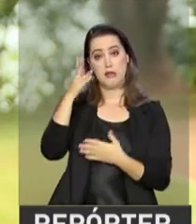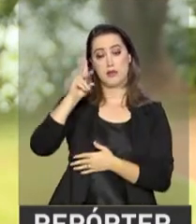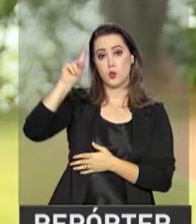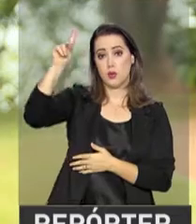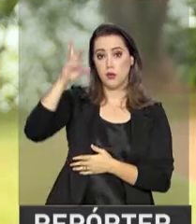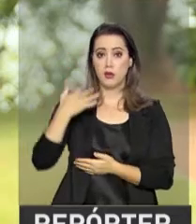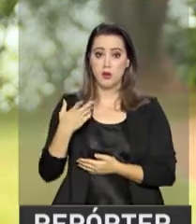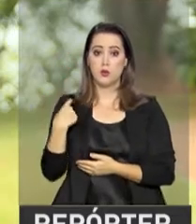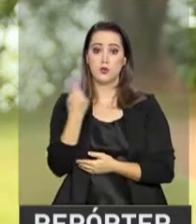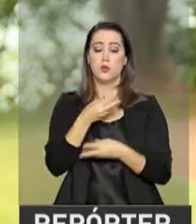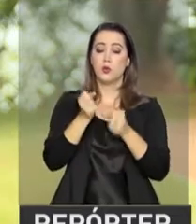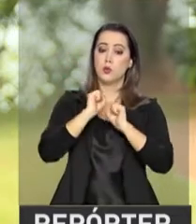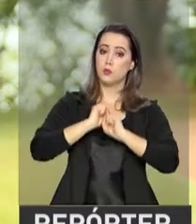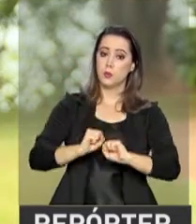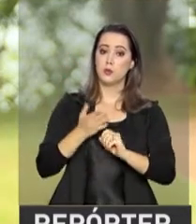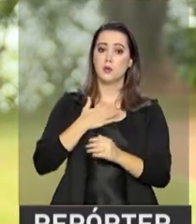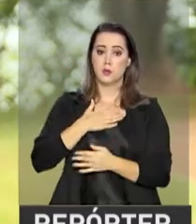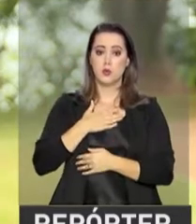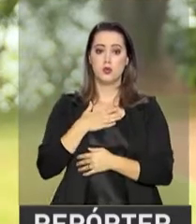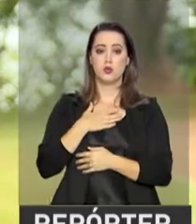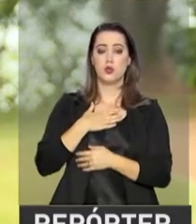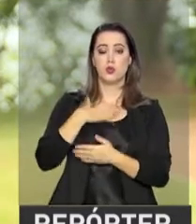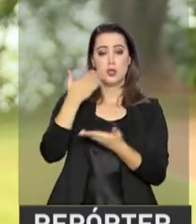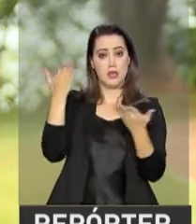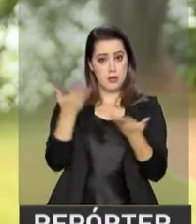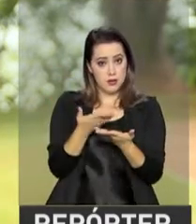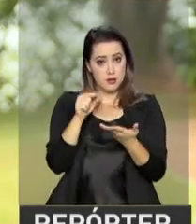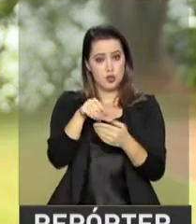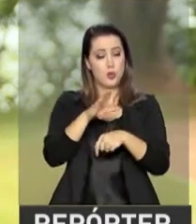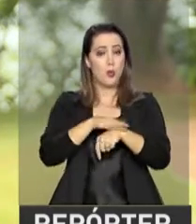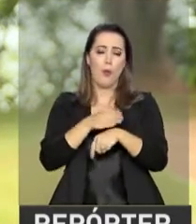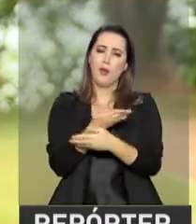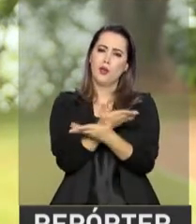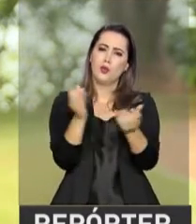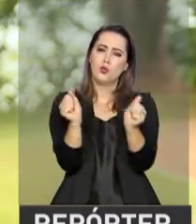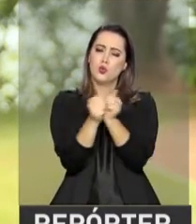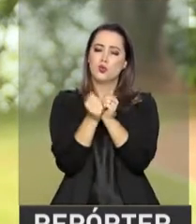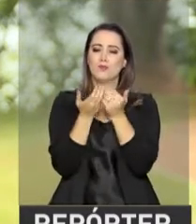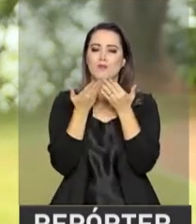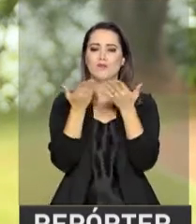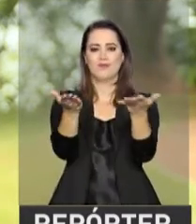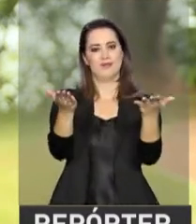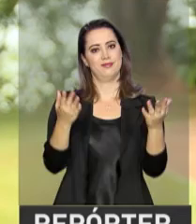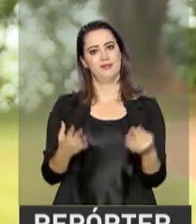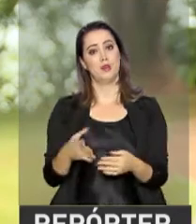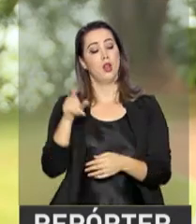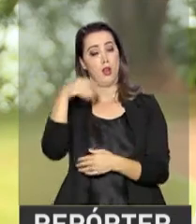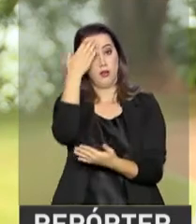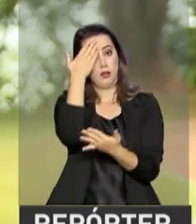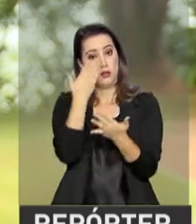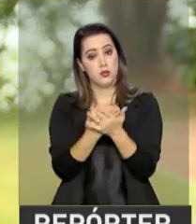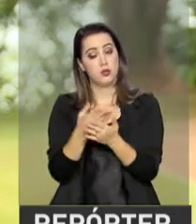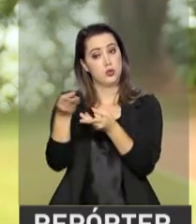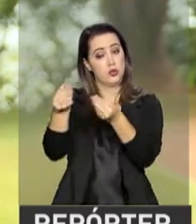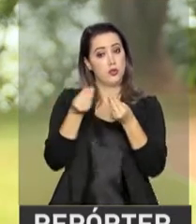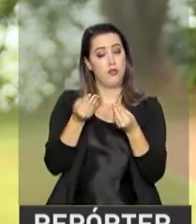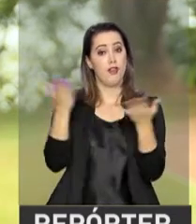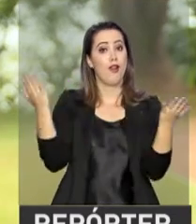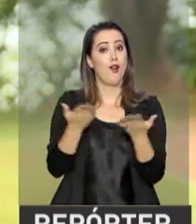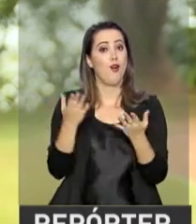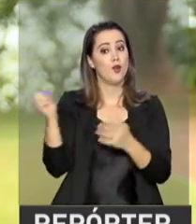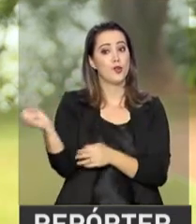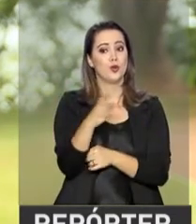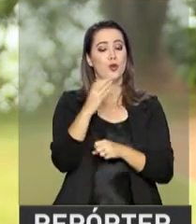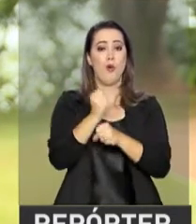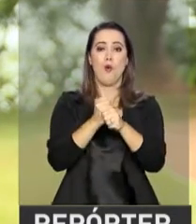por me permitir dividir este momento com vocês e pode acreditar vem aí um ano